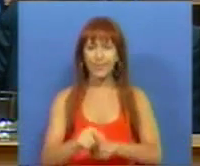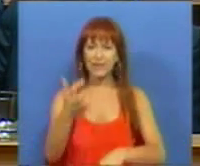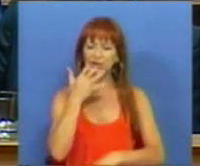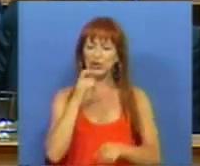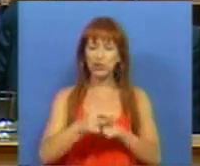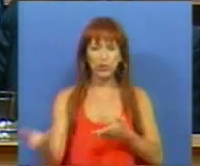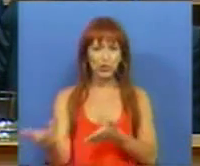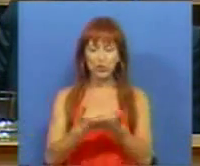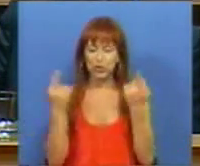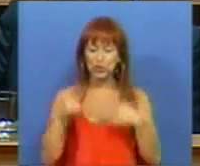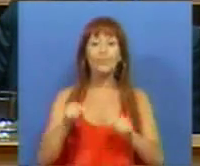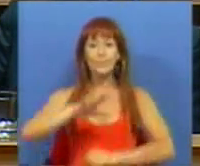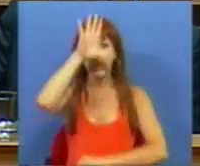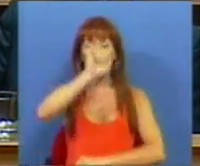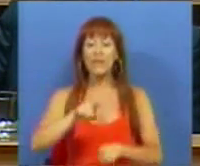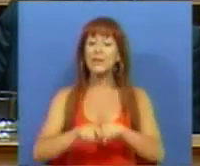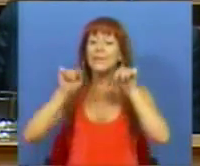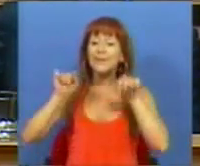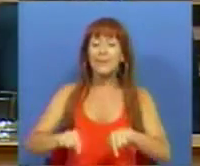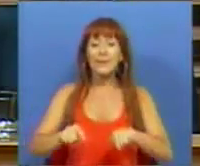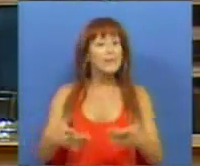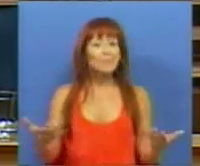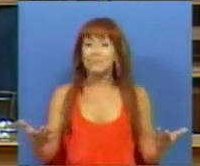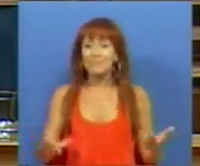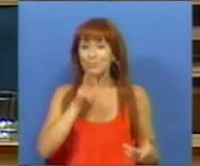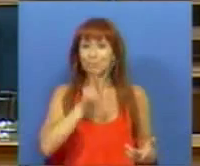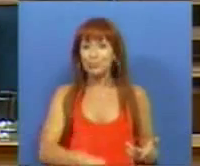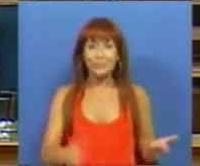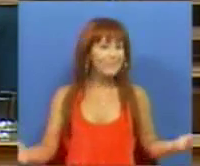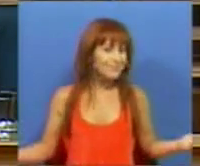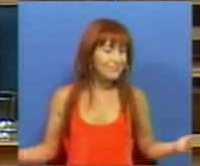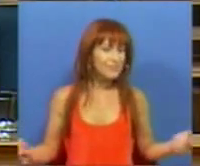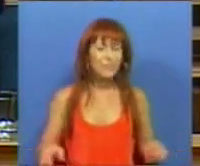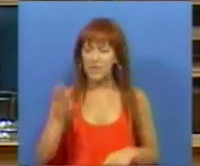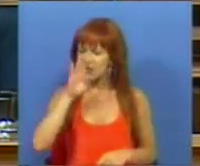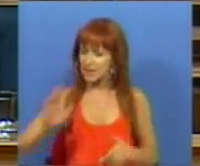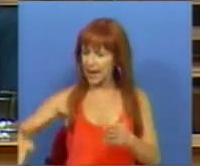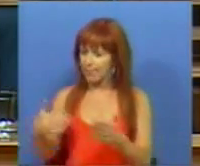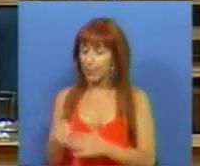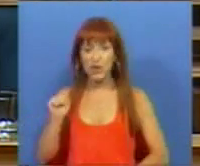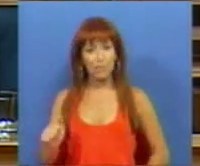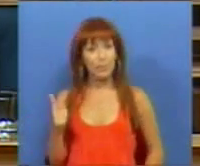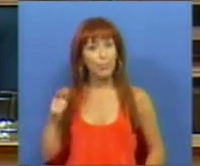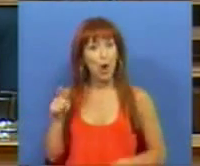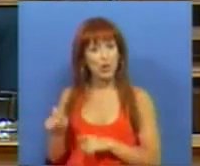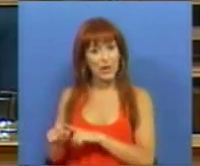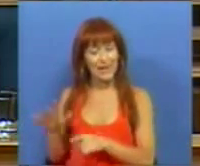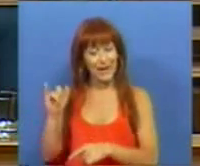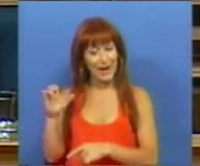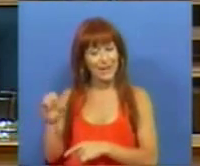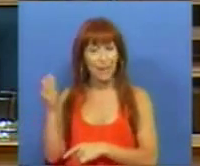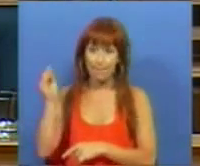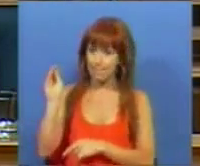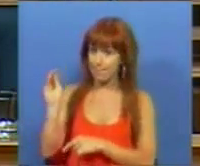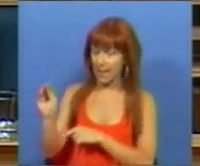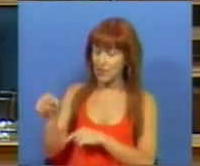rigor económico que este governo não responde. Se a proposta do Bloco de Esquerda sobre o IRC da